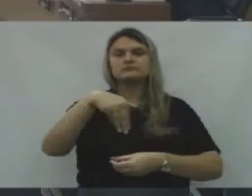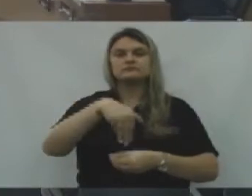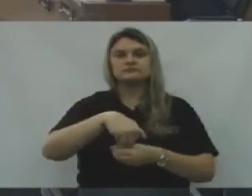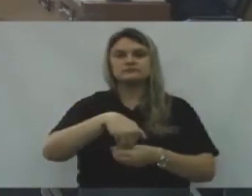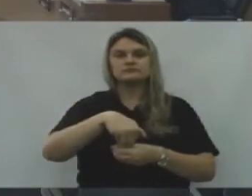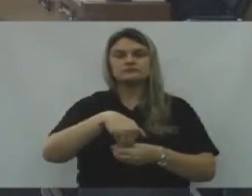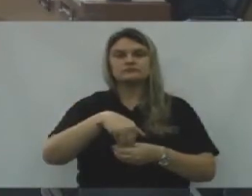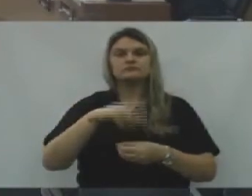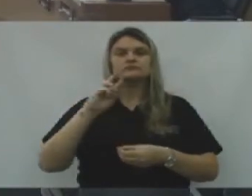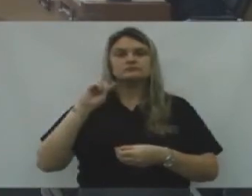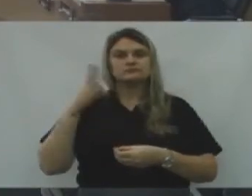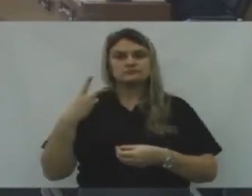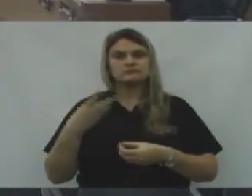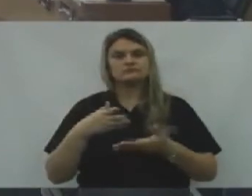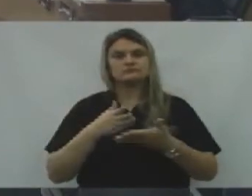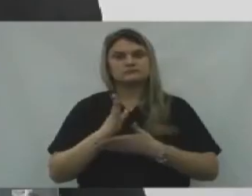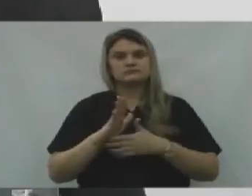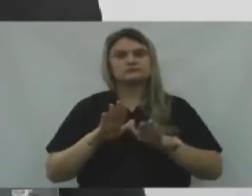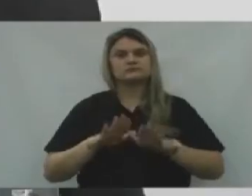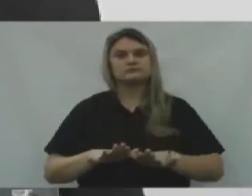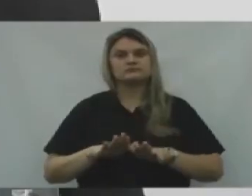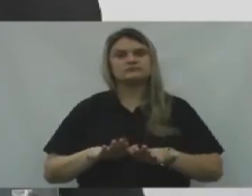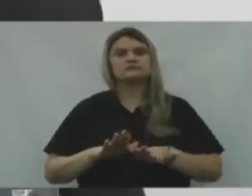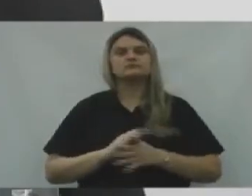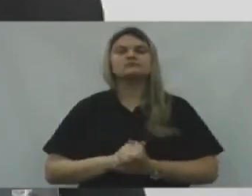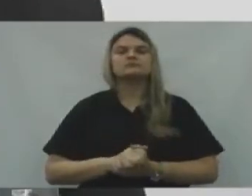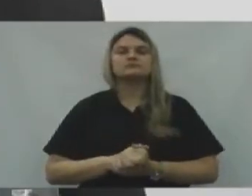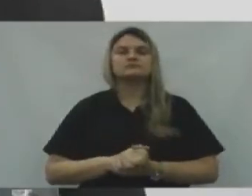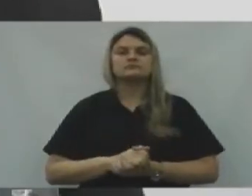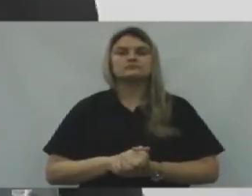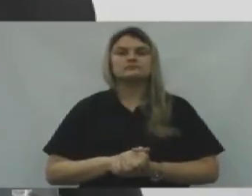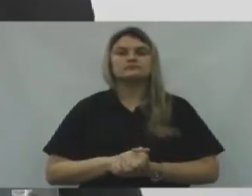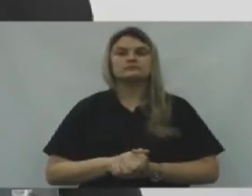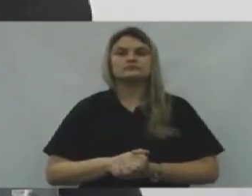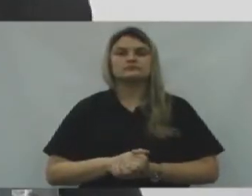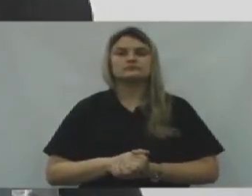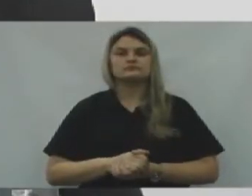Em votação, Senhores vereadores que aprovam, Permaneçam como estão.